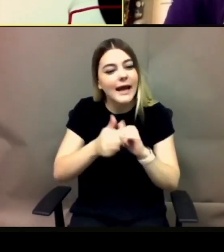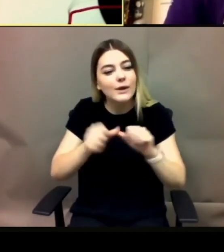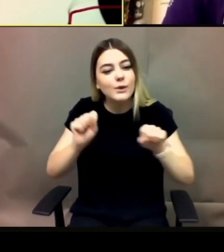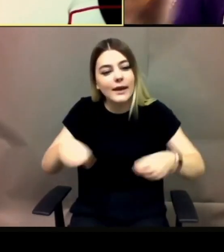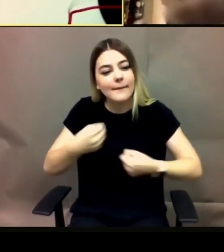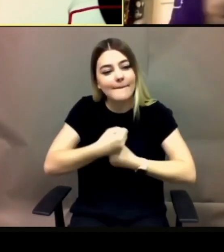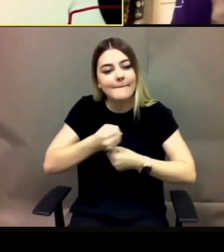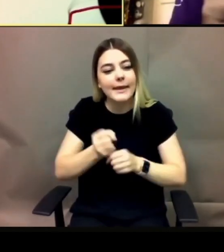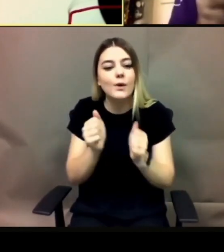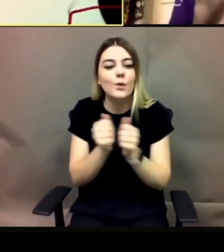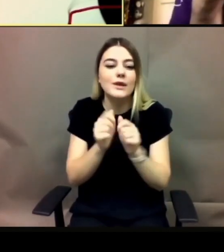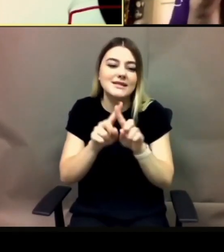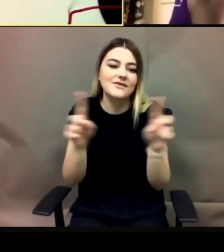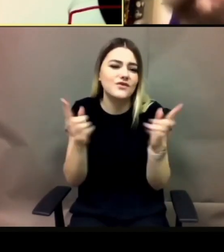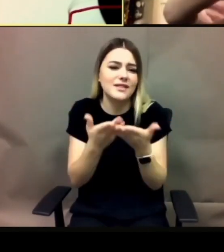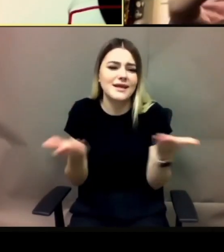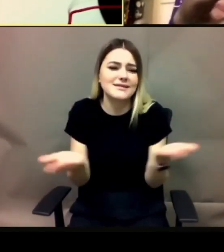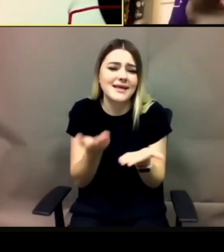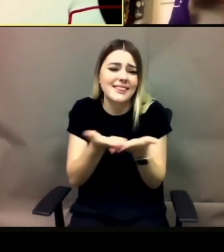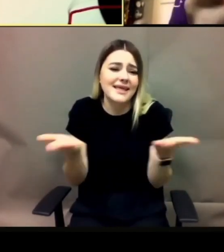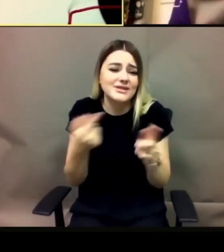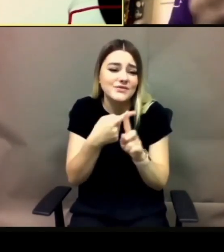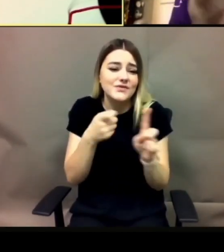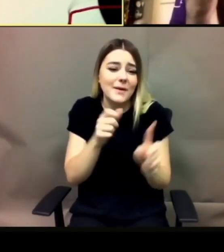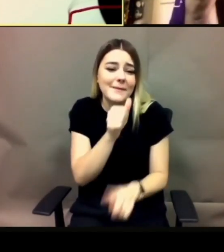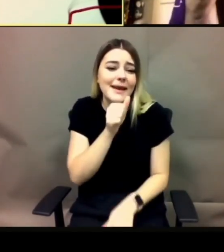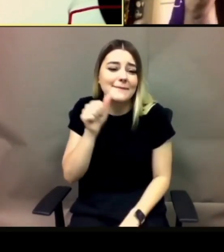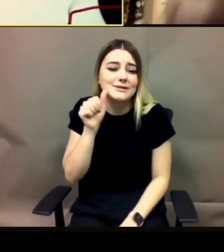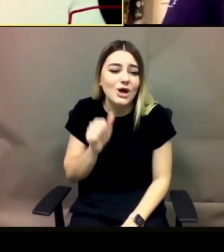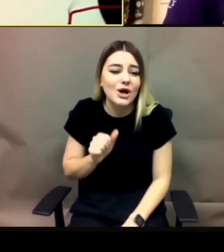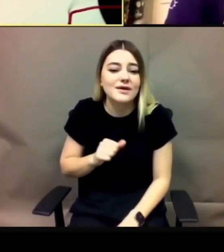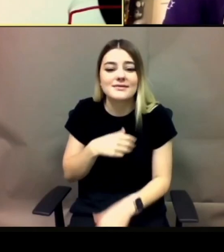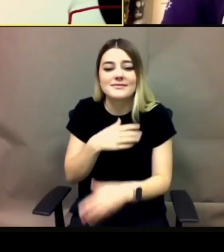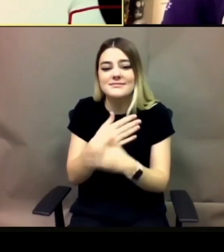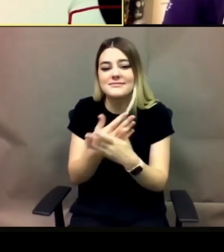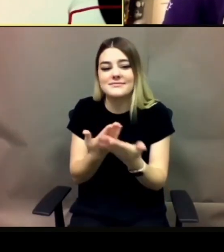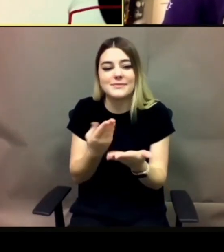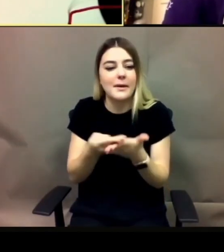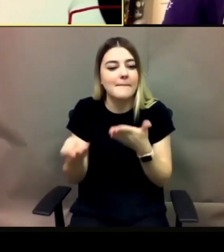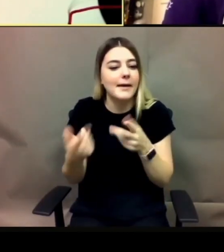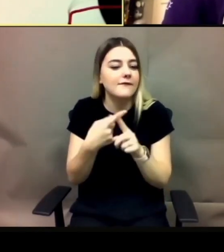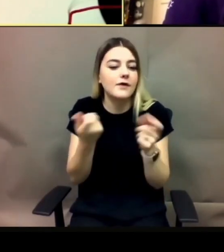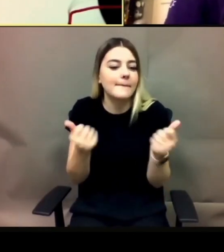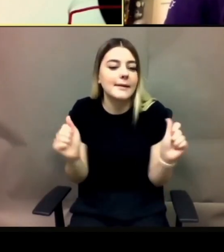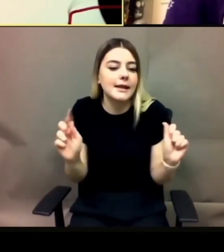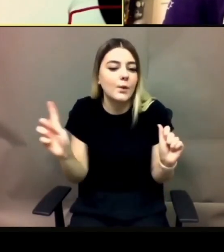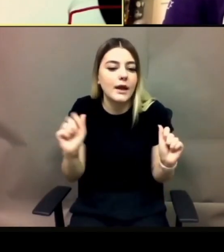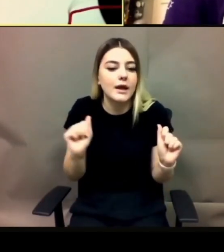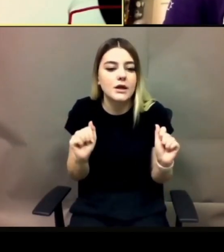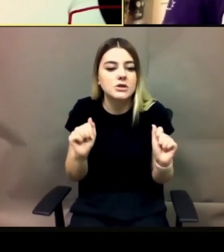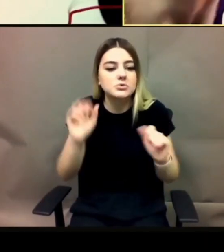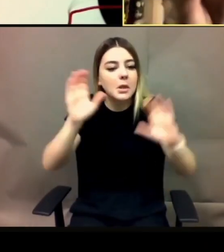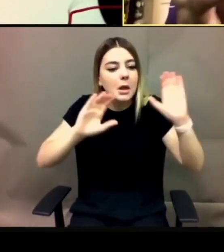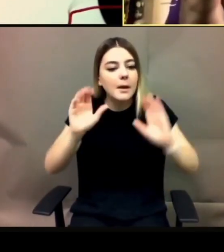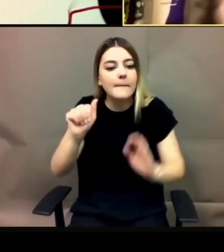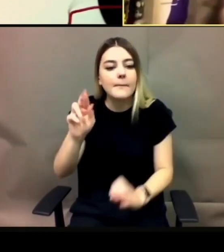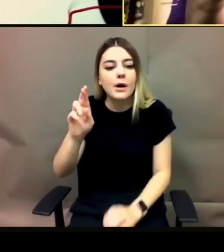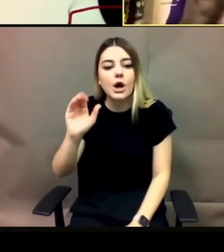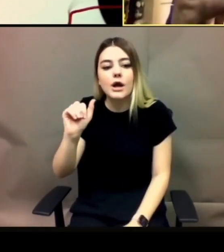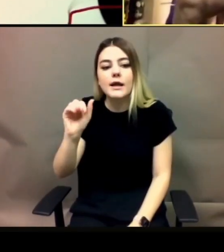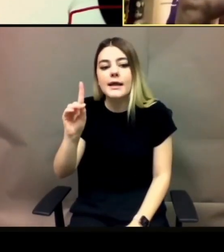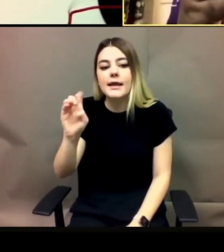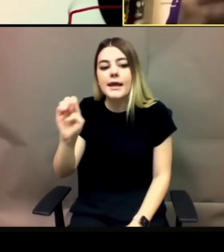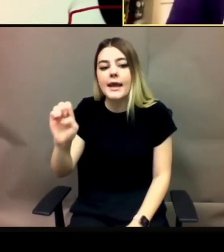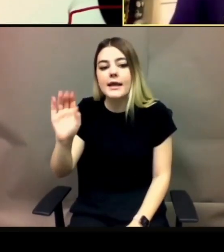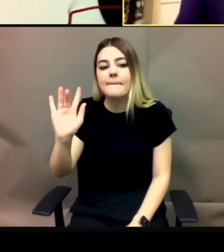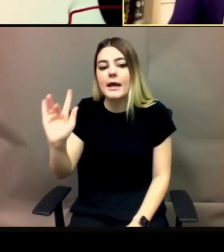compraram o botão? Na Amazon, em vários lugares online, é só buscar botãozinho